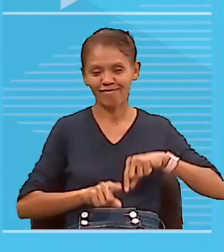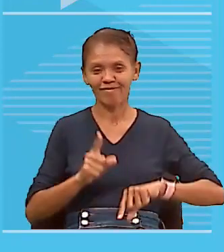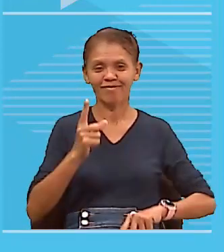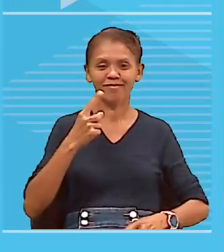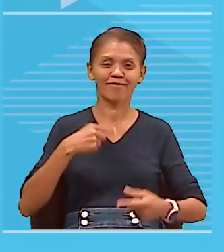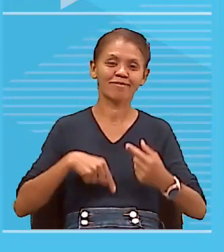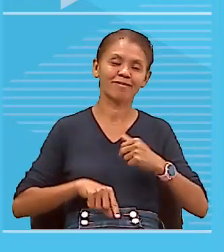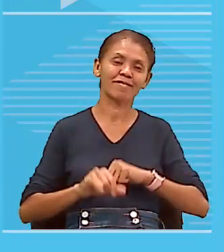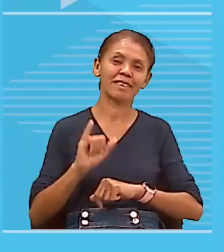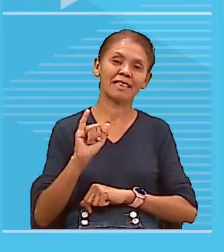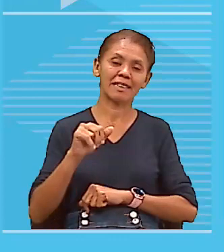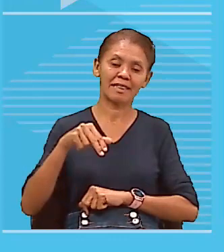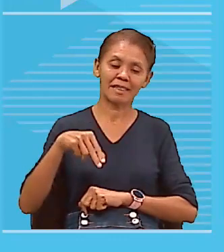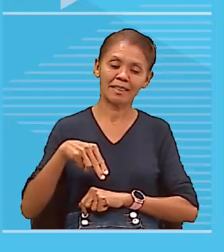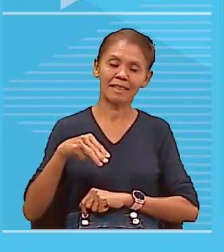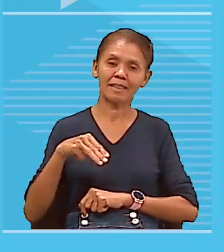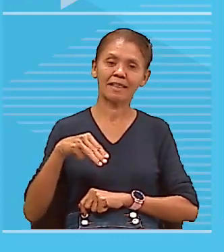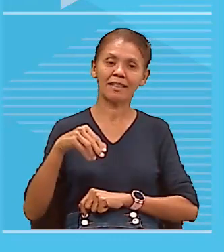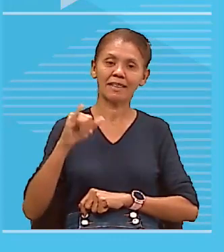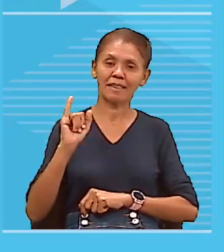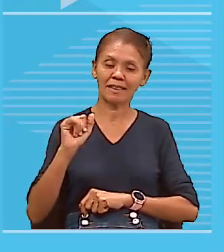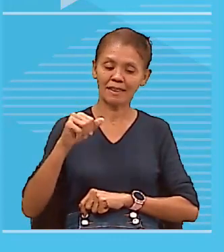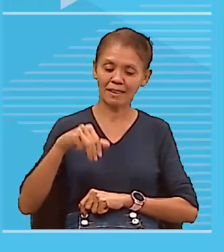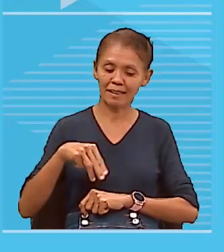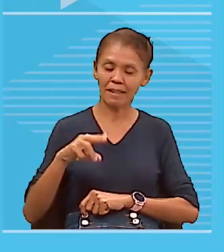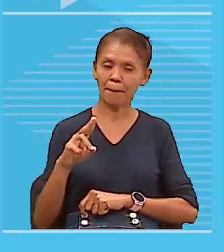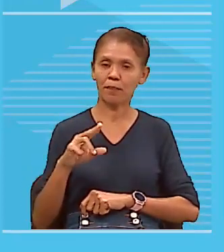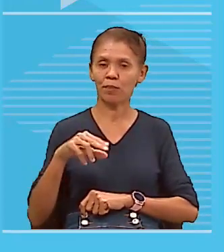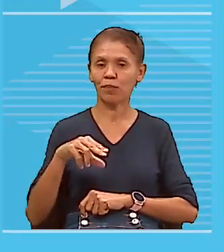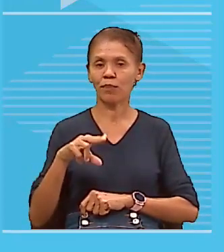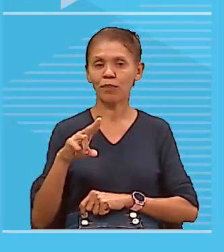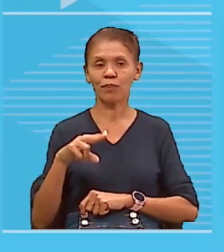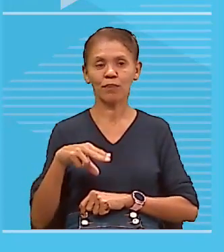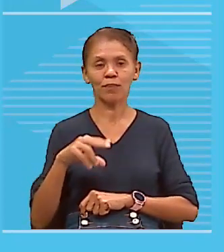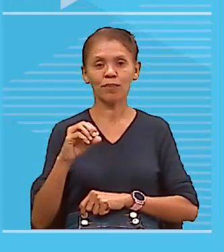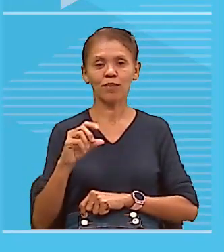imunológico. Vocês sabiam disso? E isso, Jack, ó,